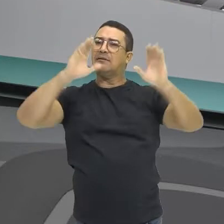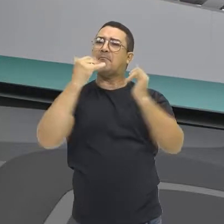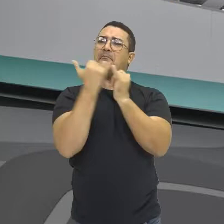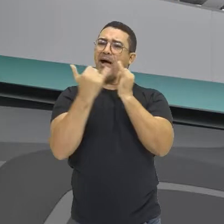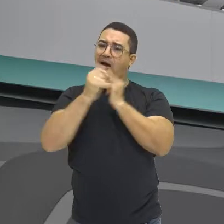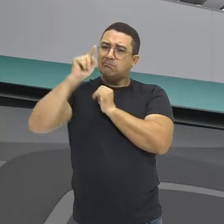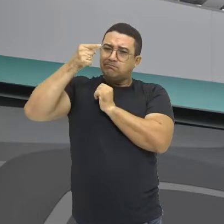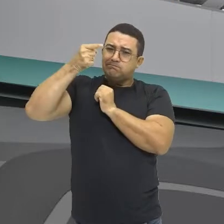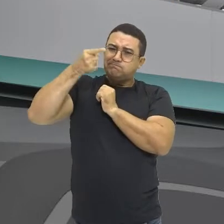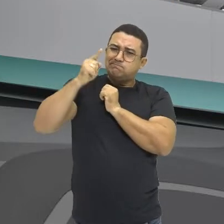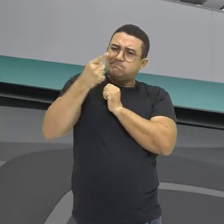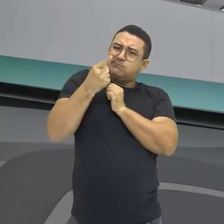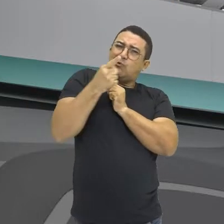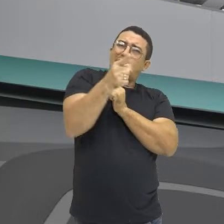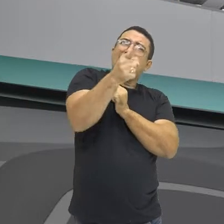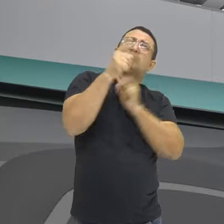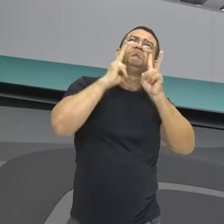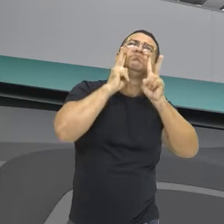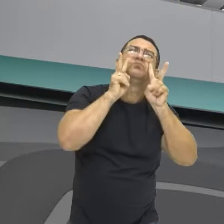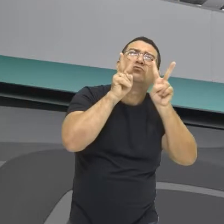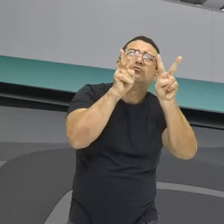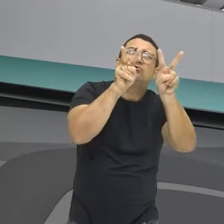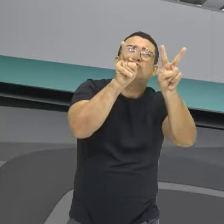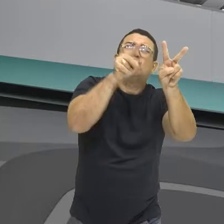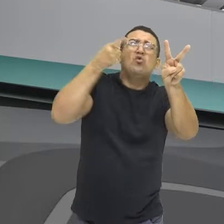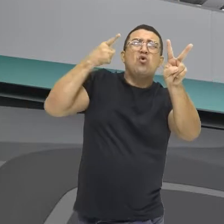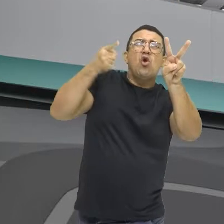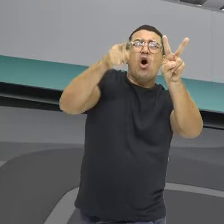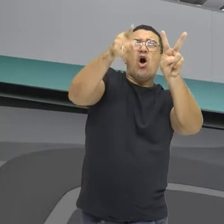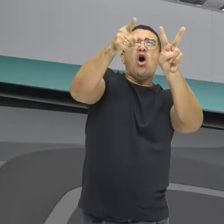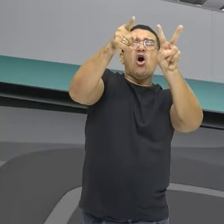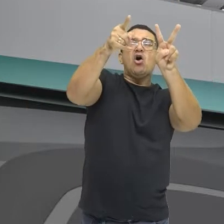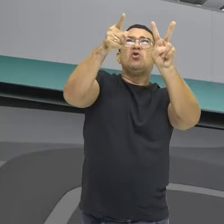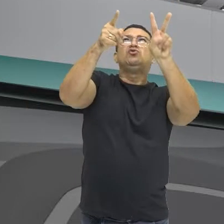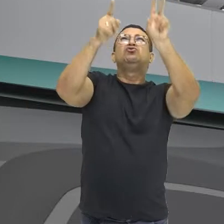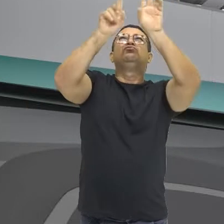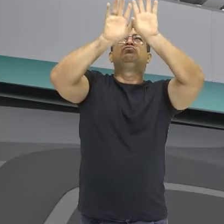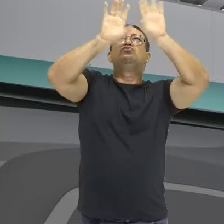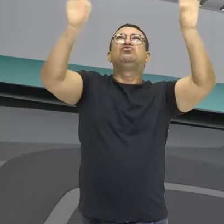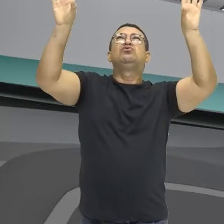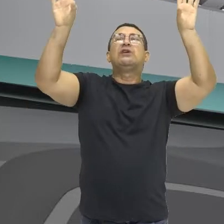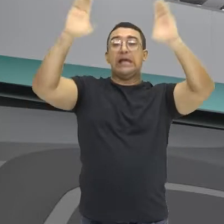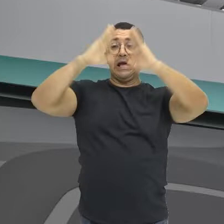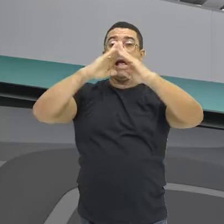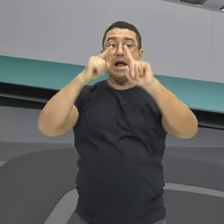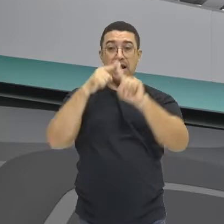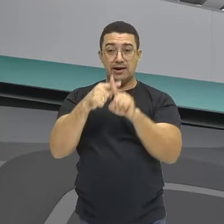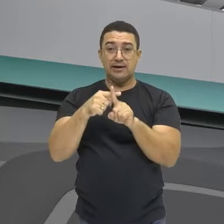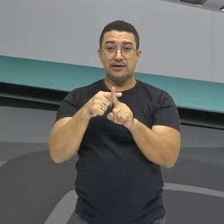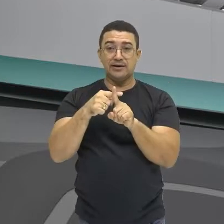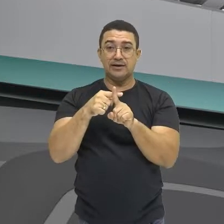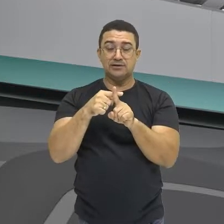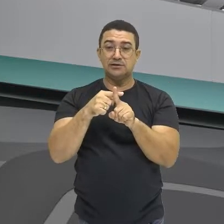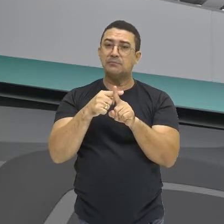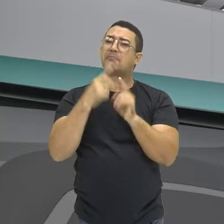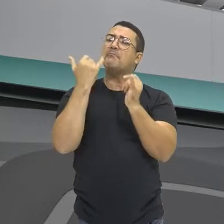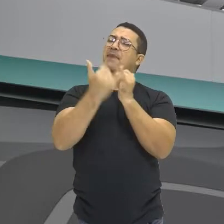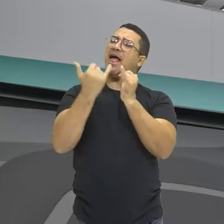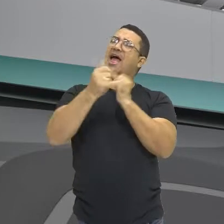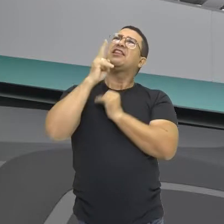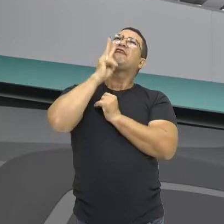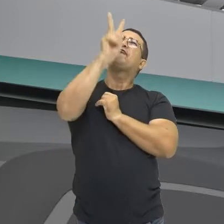nós conseguíssemos visualizar no teto de uma capela, de uma igreja, o céu,